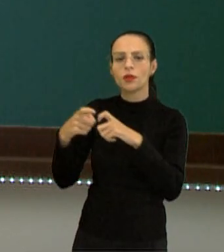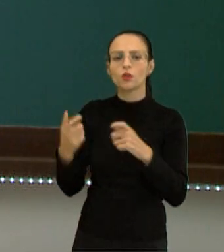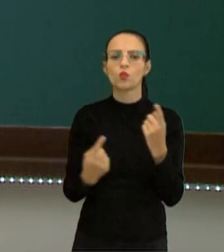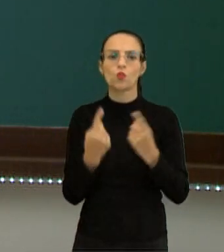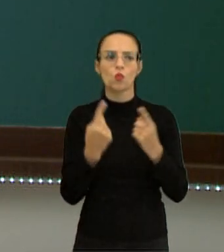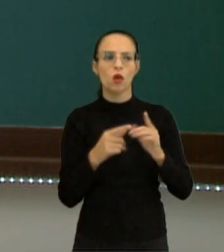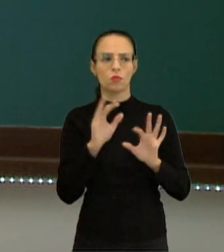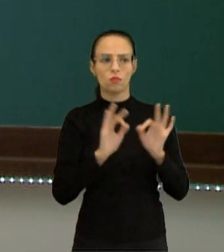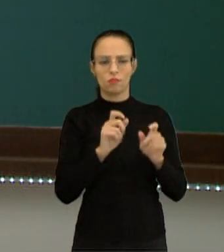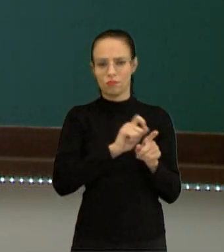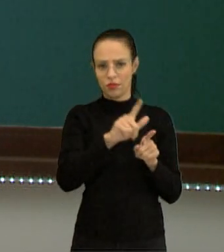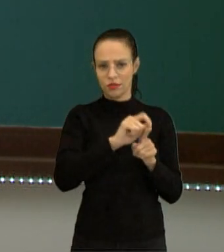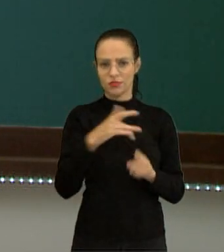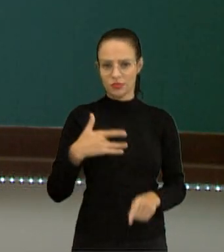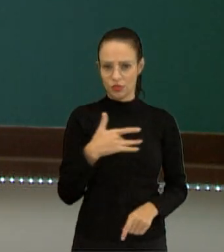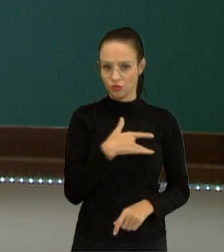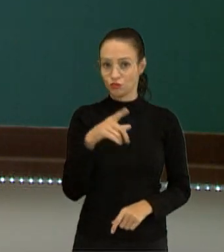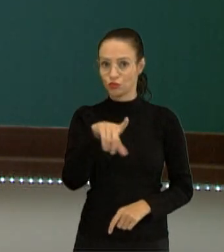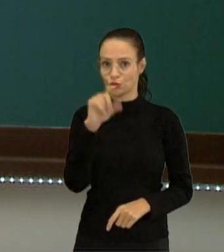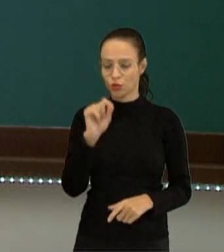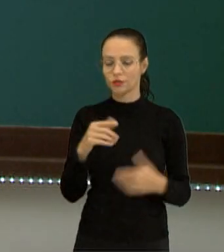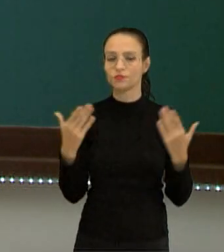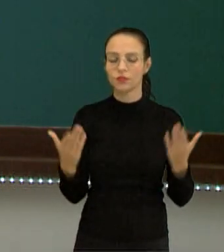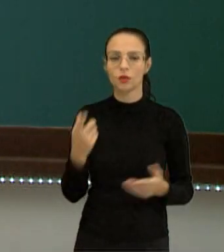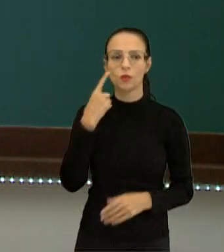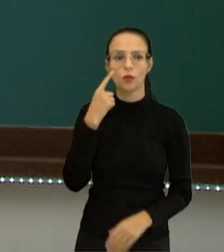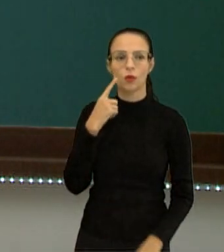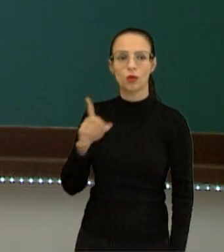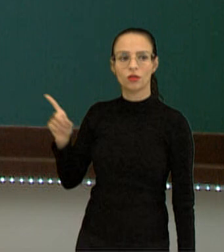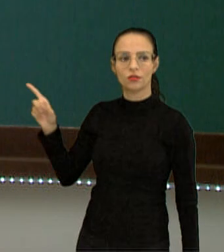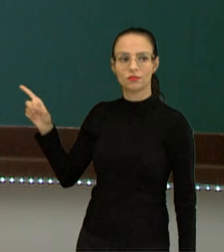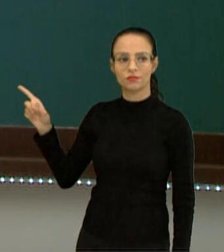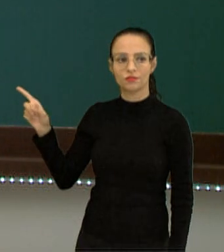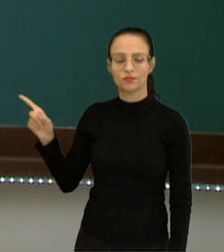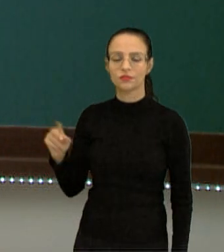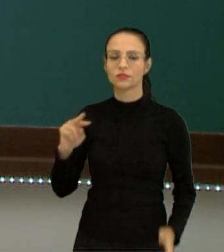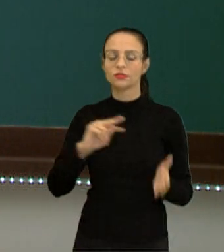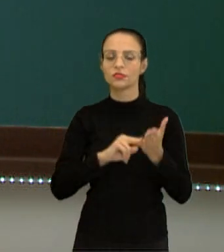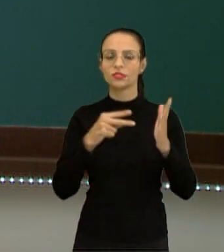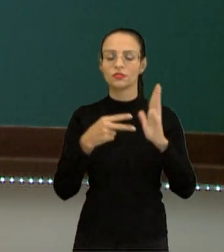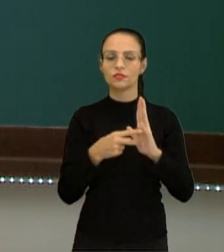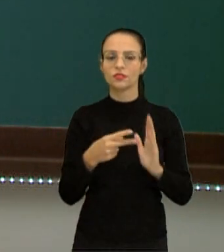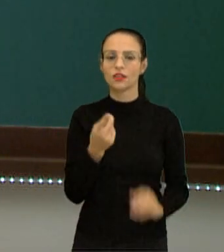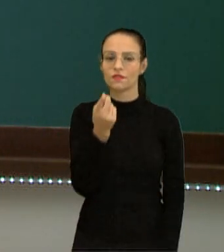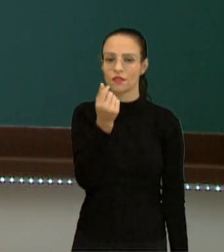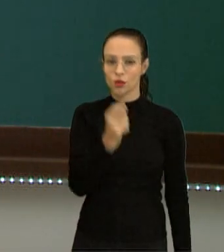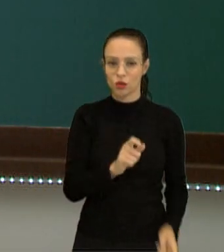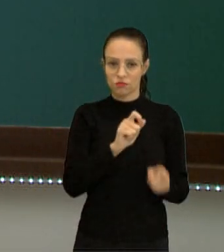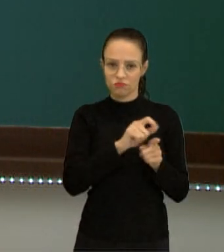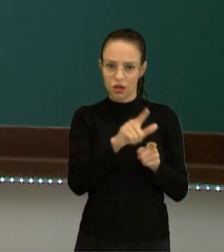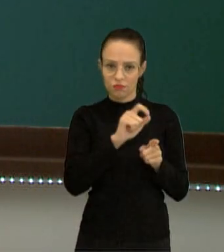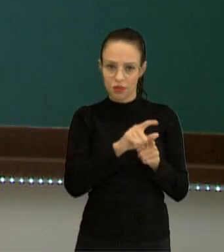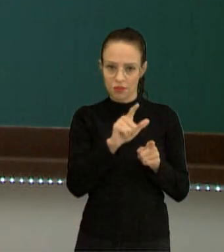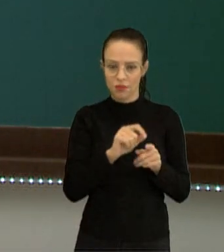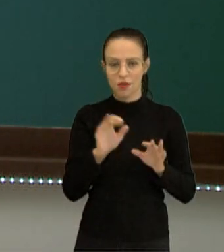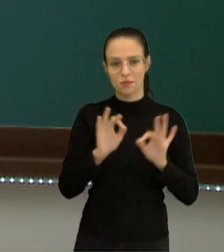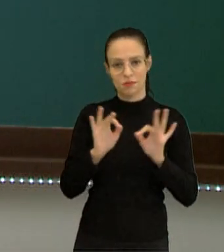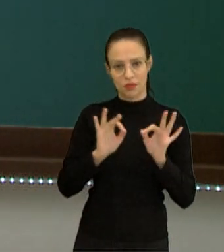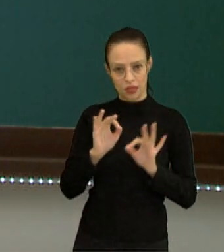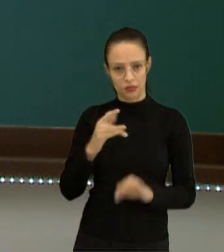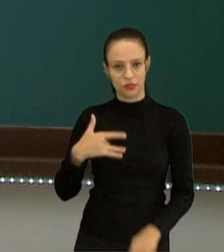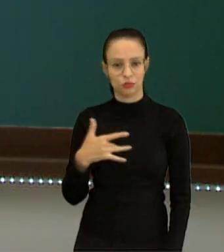vou escolher, né? Então, olha só, os gráficos aqui, eles representam o valor que será pago entre os planos de saúde A e